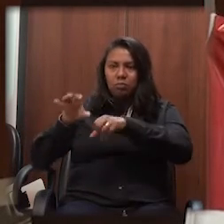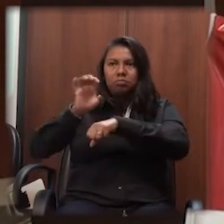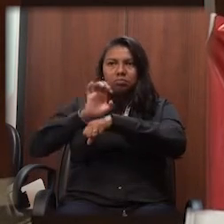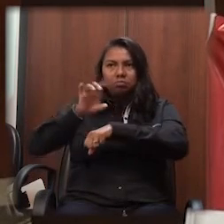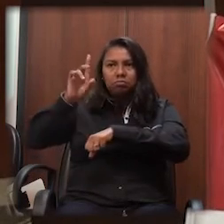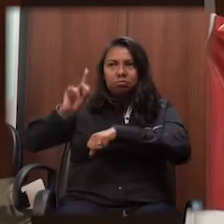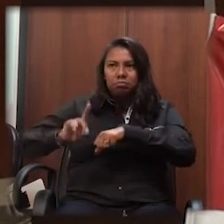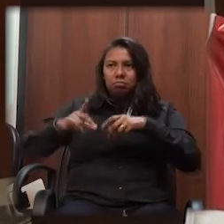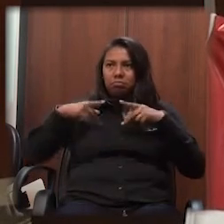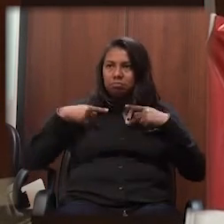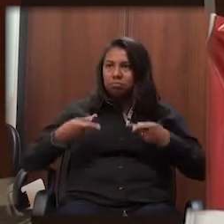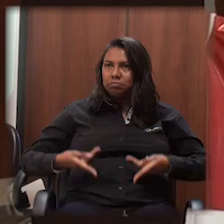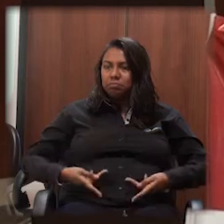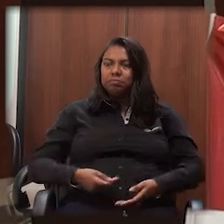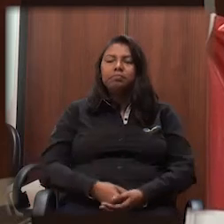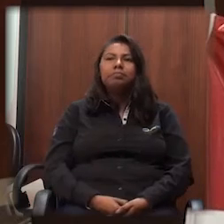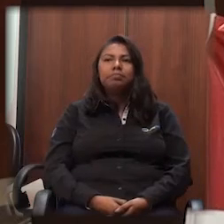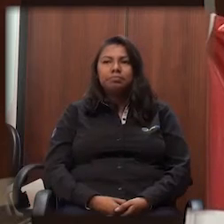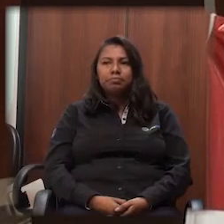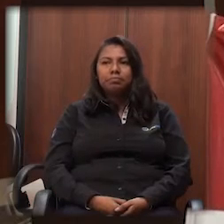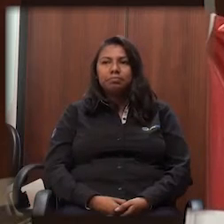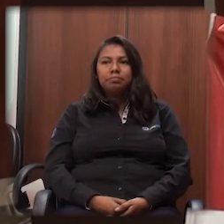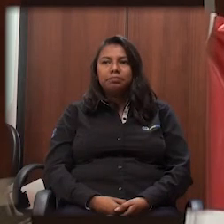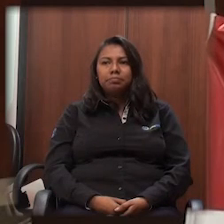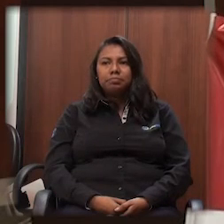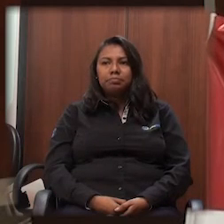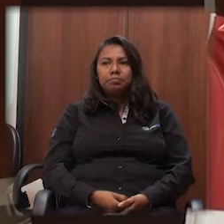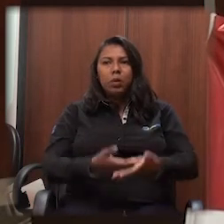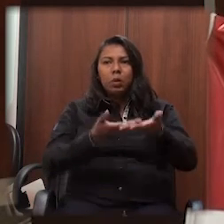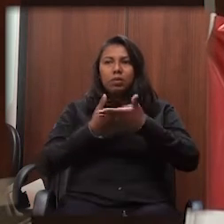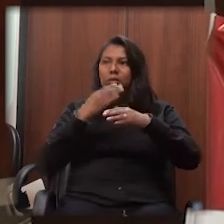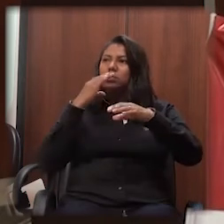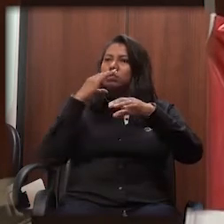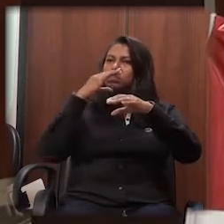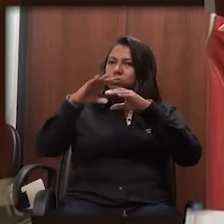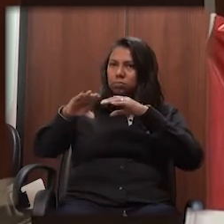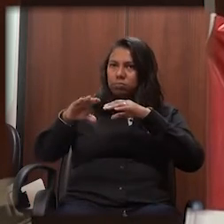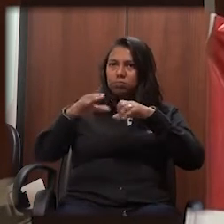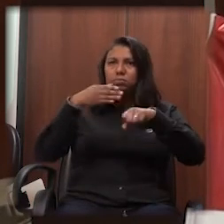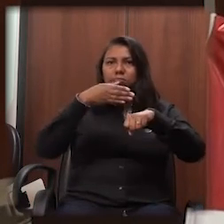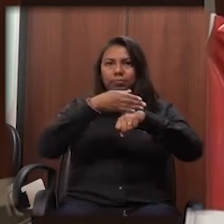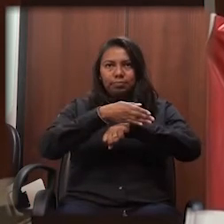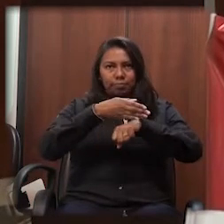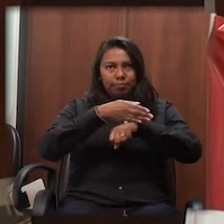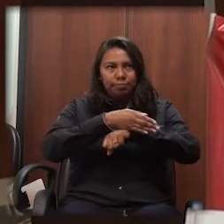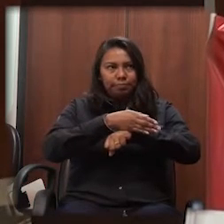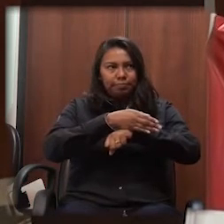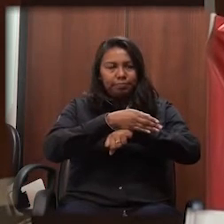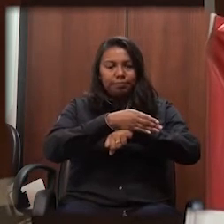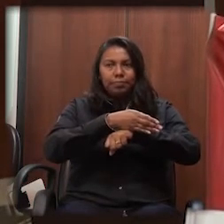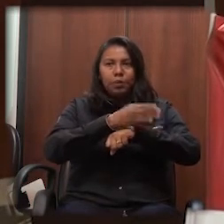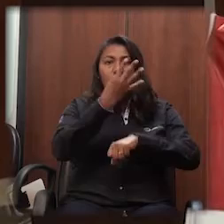Humanos. Então, o convite a gente enviou para participar da resposta desses